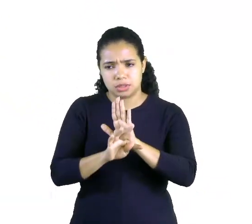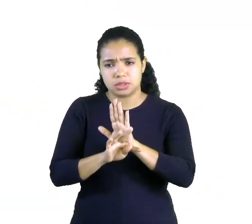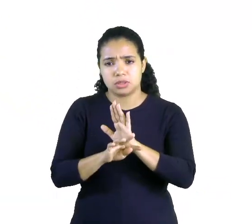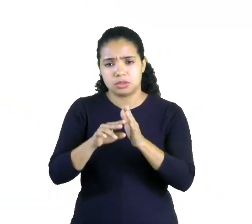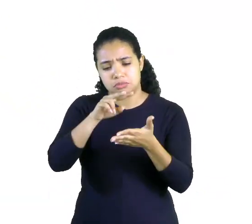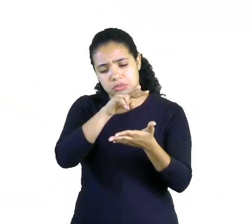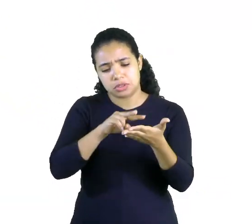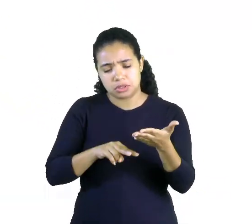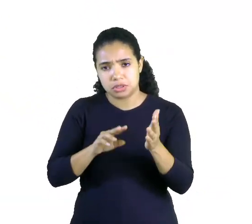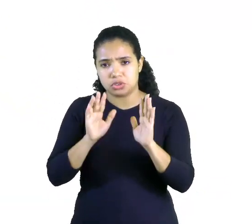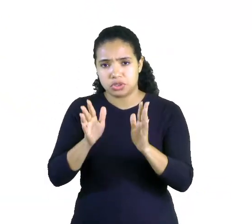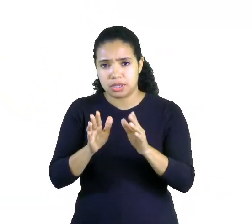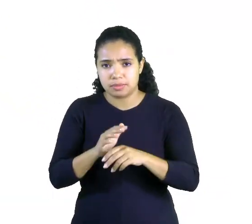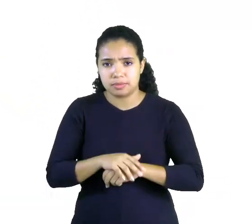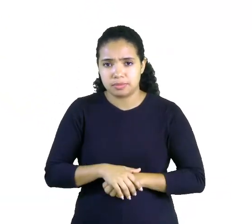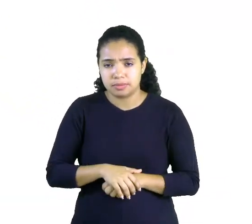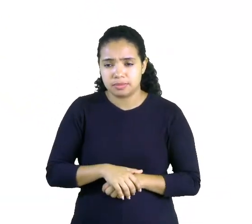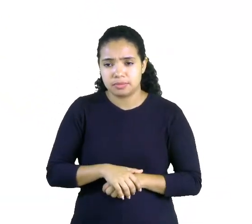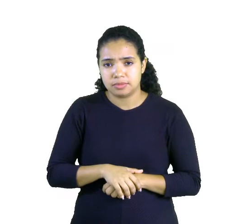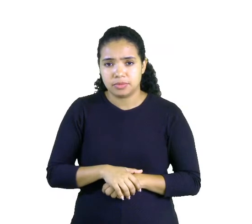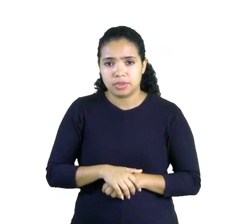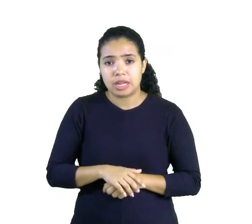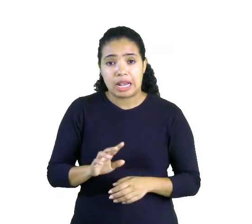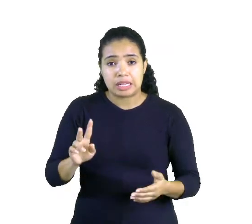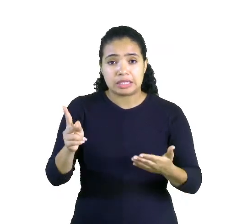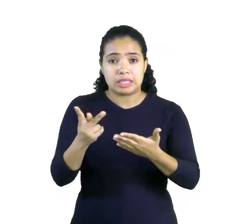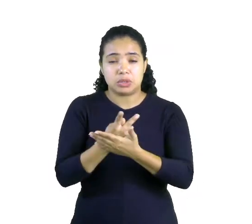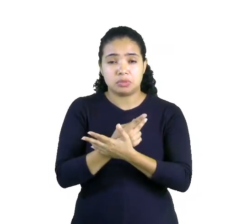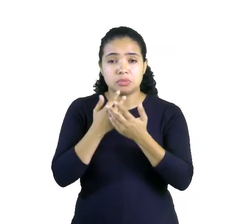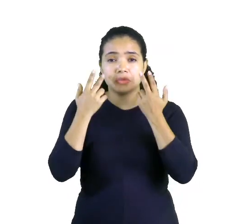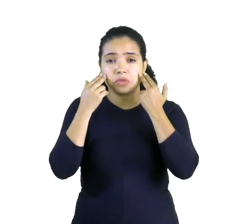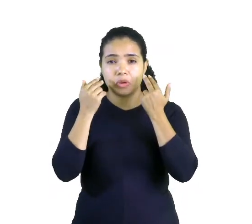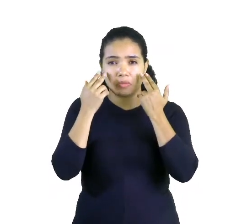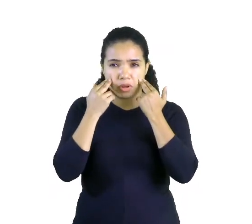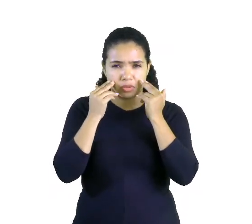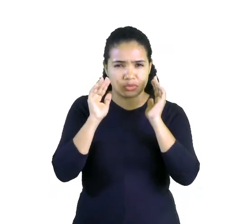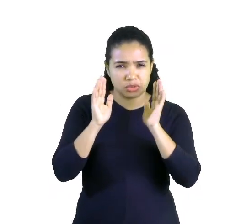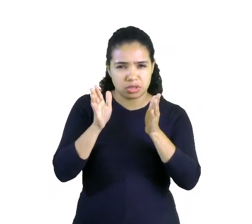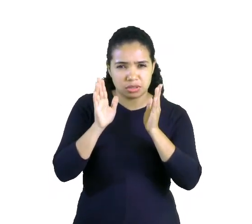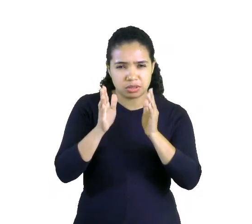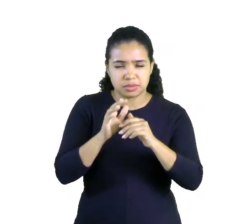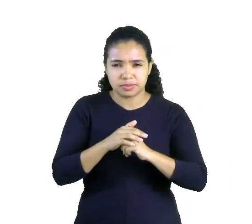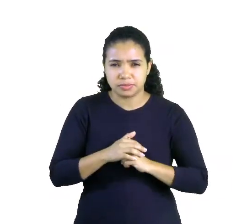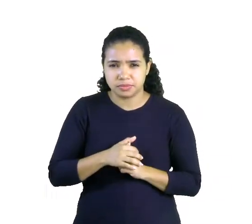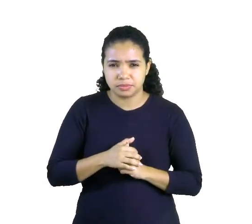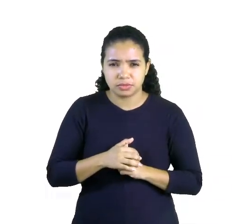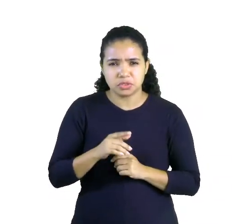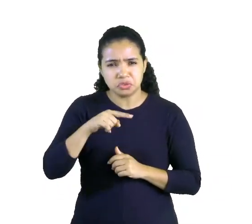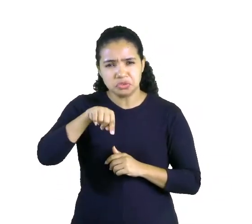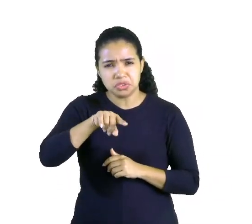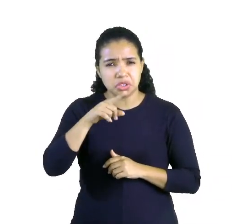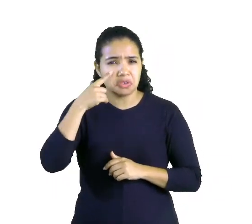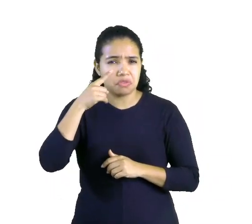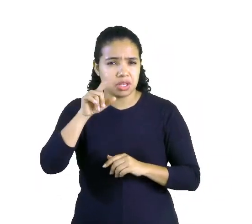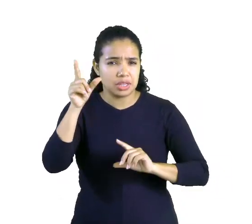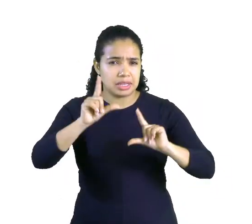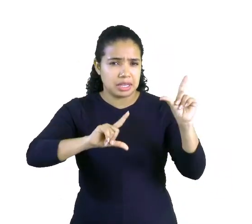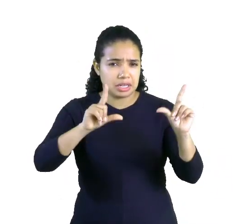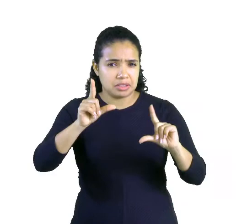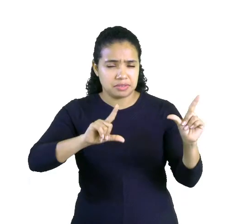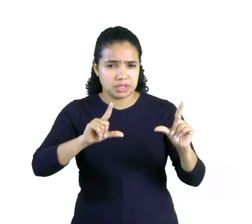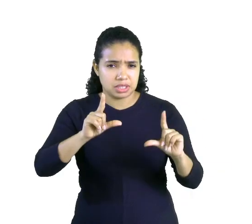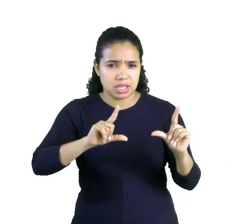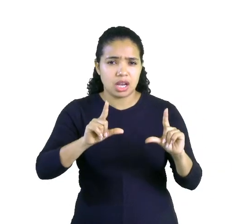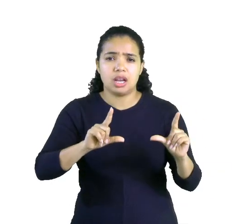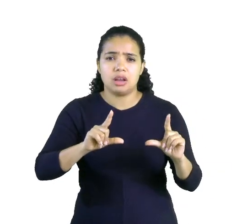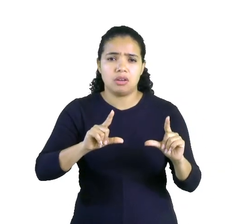ler? Esse tipo de acidente tem sido comum ultimamente? Você já viu na TV ou em outros